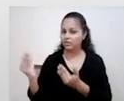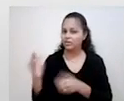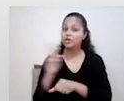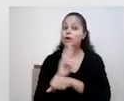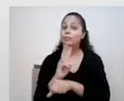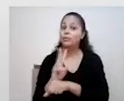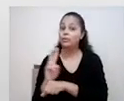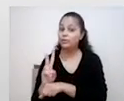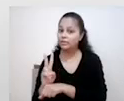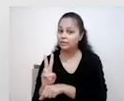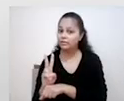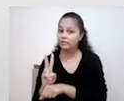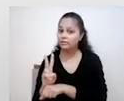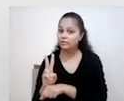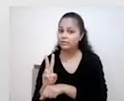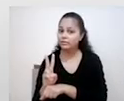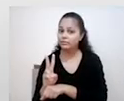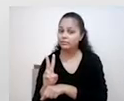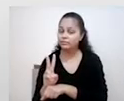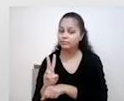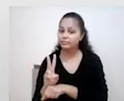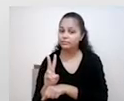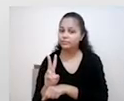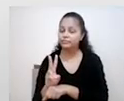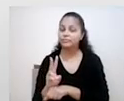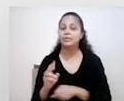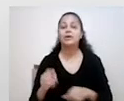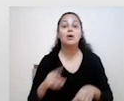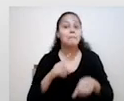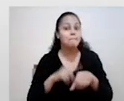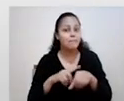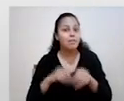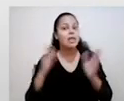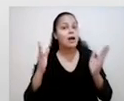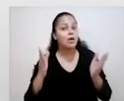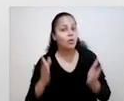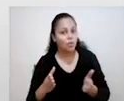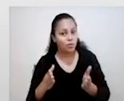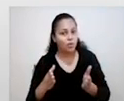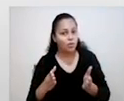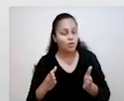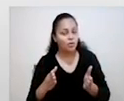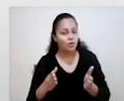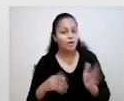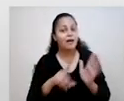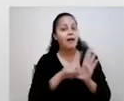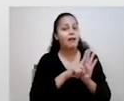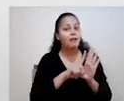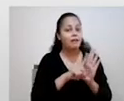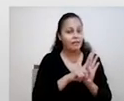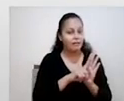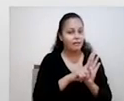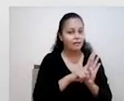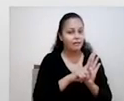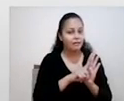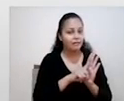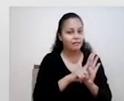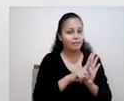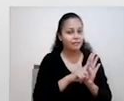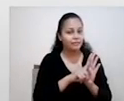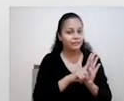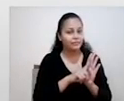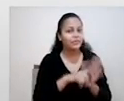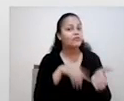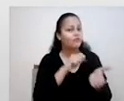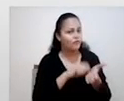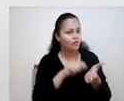dispõe, ou seja, essa lei está decretando, né? Nesse momento agora, a partir de agora isso está valendo. Então, a partir do momento que ela foi